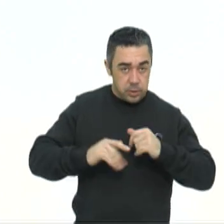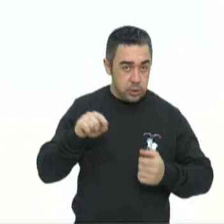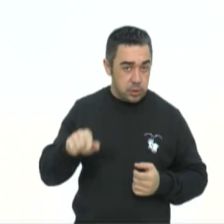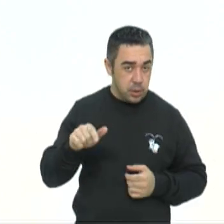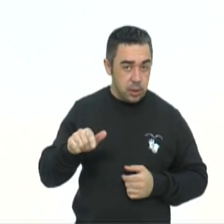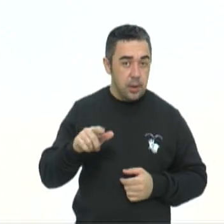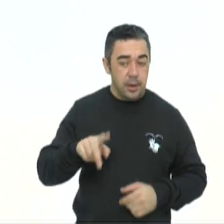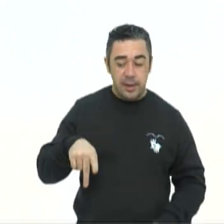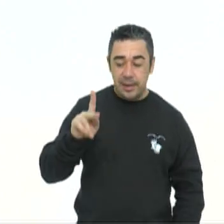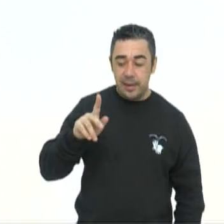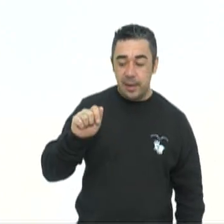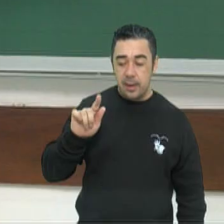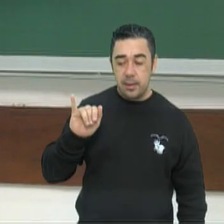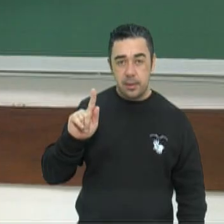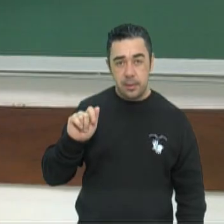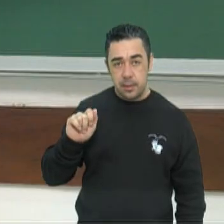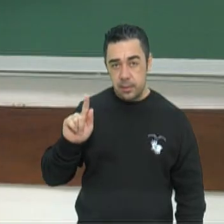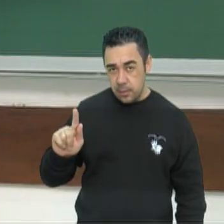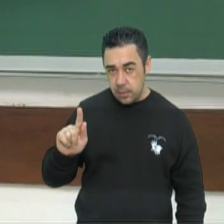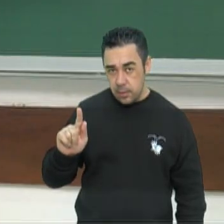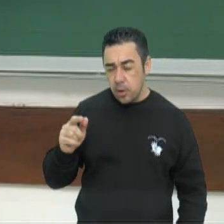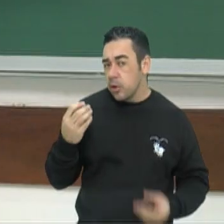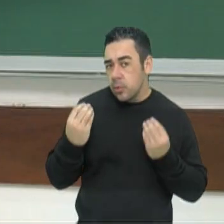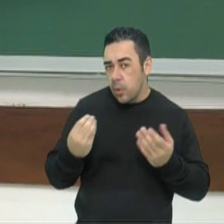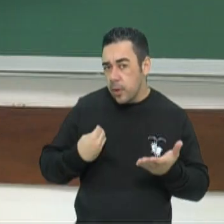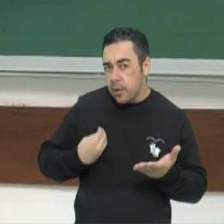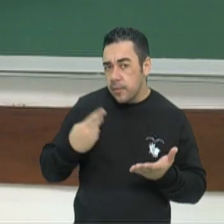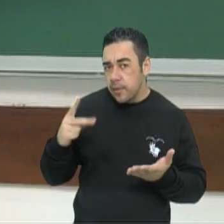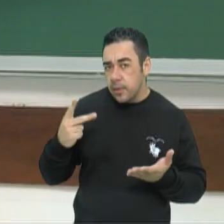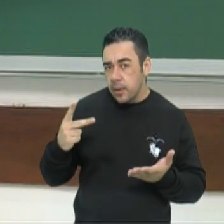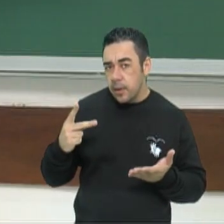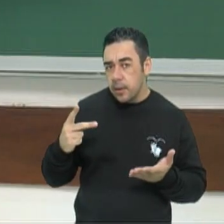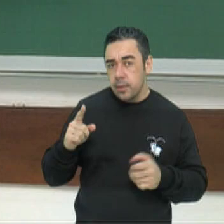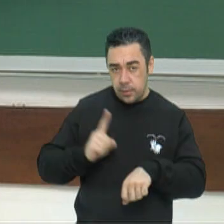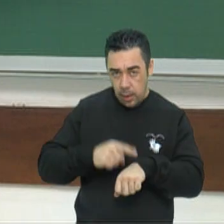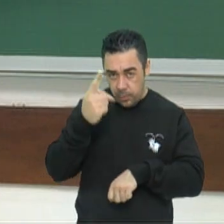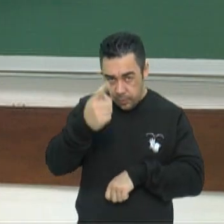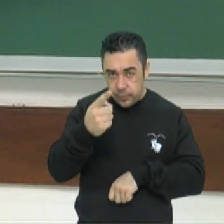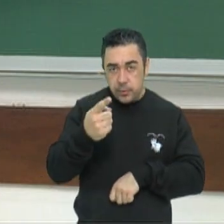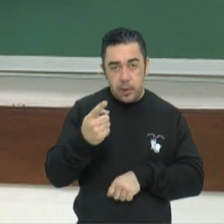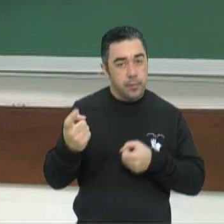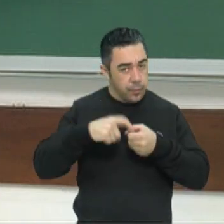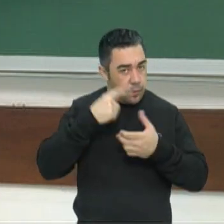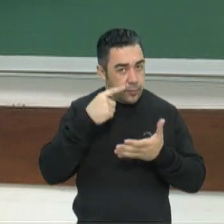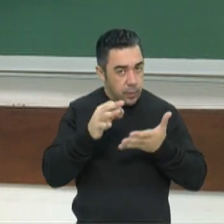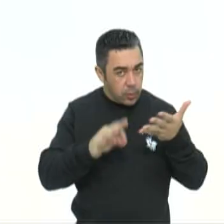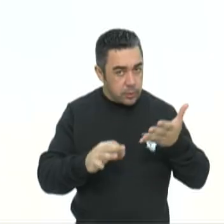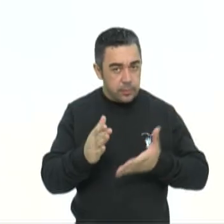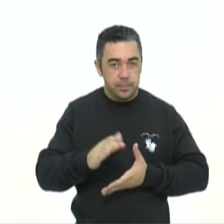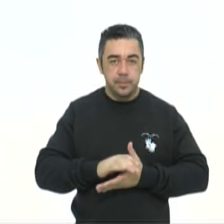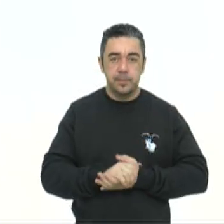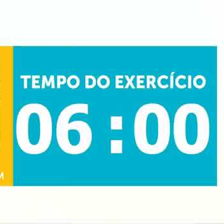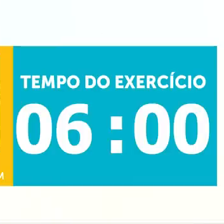originários Caigangue. Vamos lá? Como eles sobreviviam? Mais um tempo e nós já voltamos para a correção.